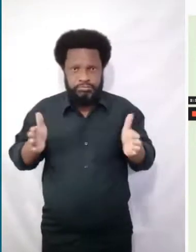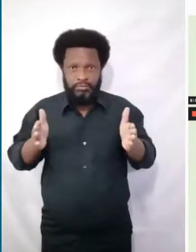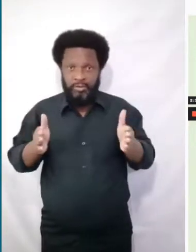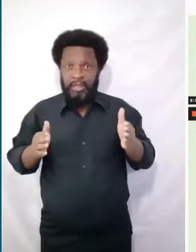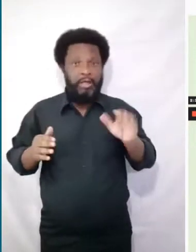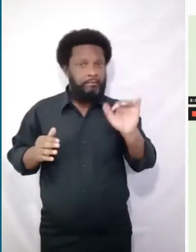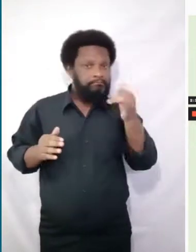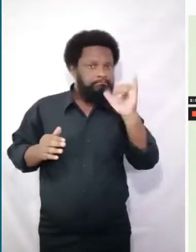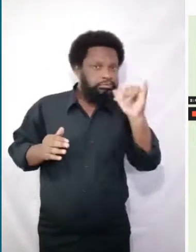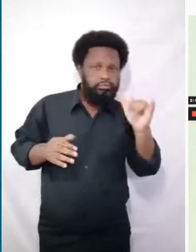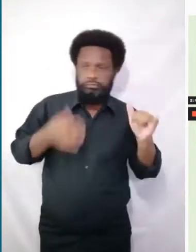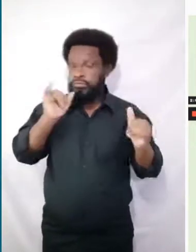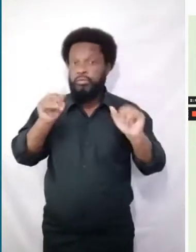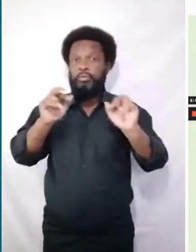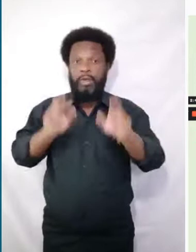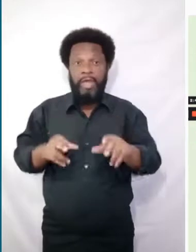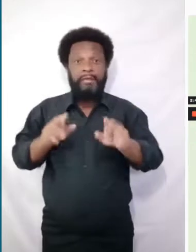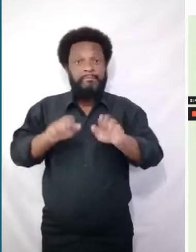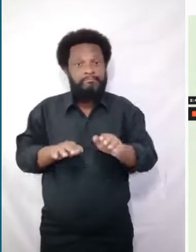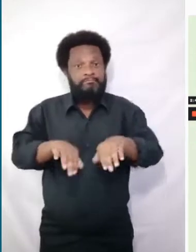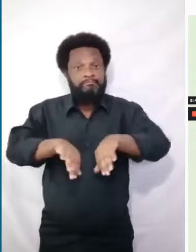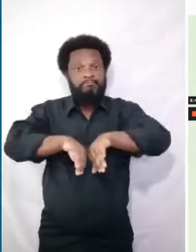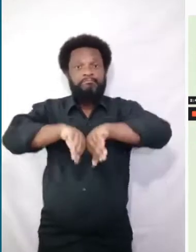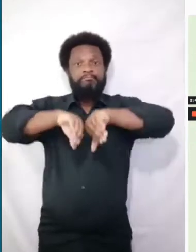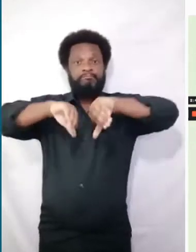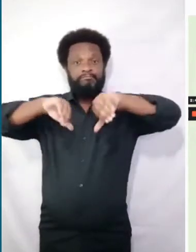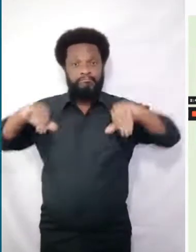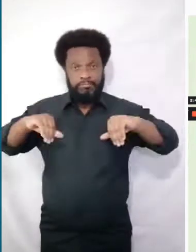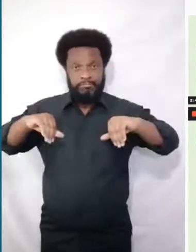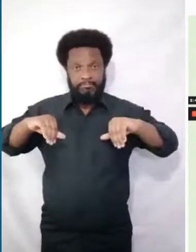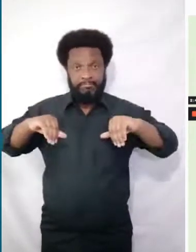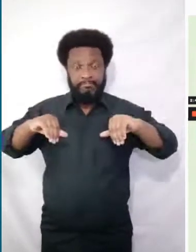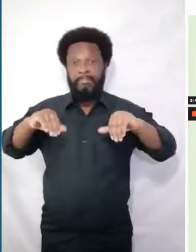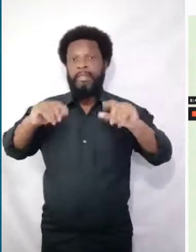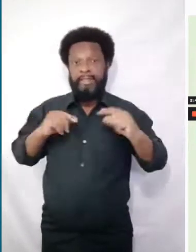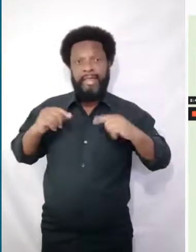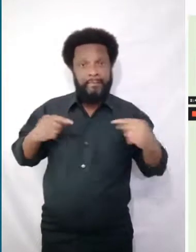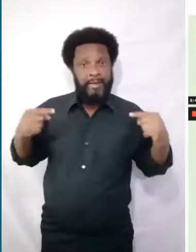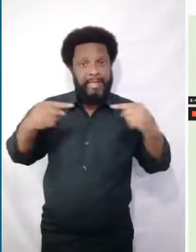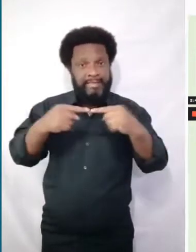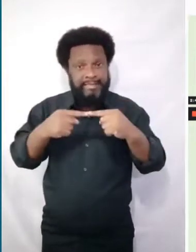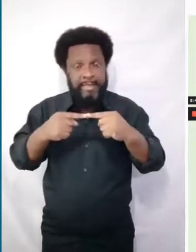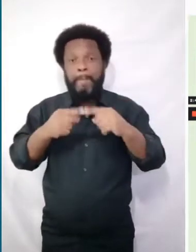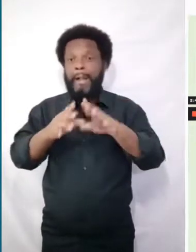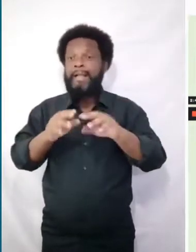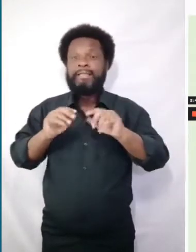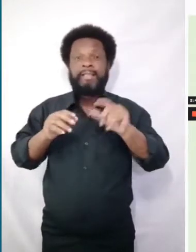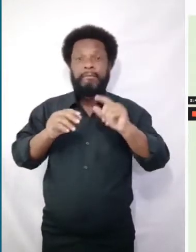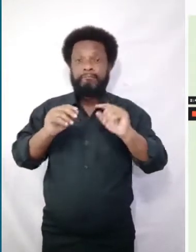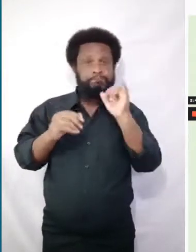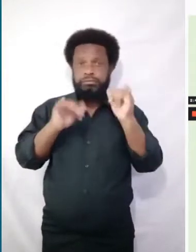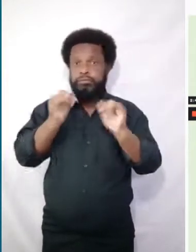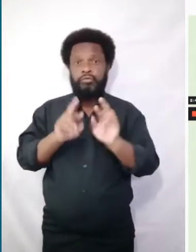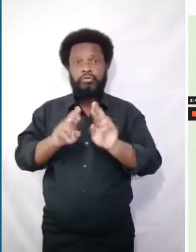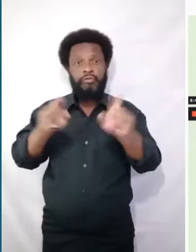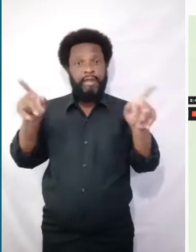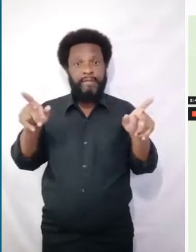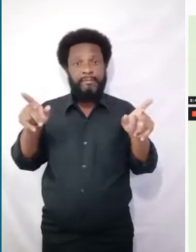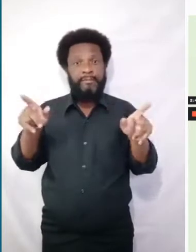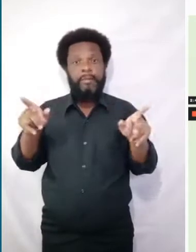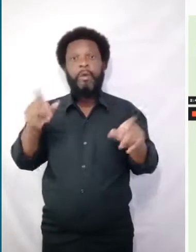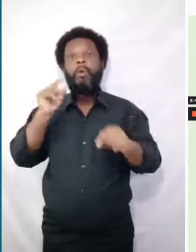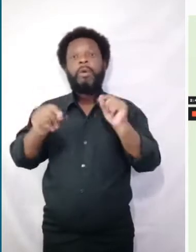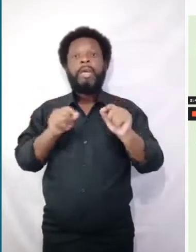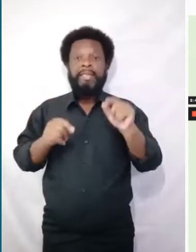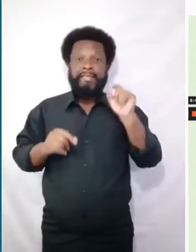indica que existe uma separação de cargas, uma diferença, né, de cargas na ligação. Tá? E ele sempre